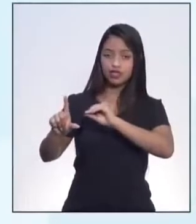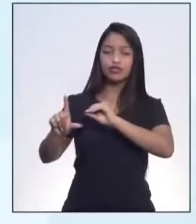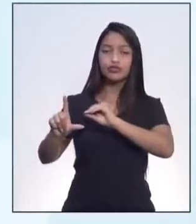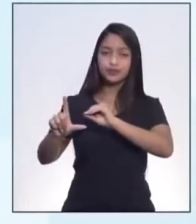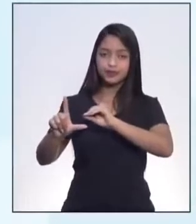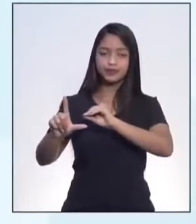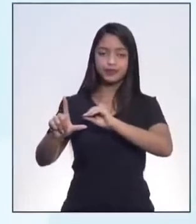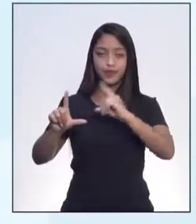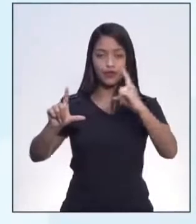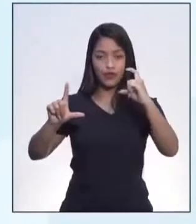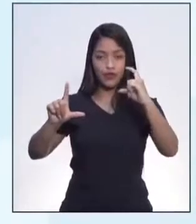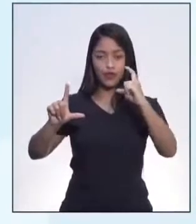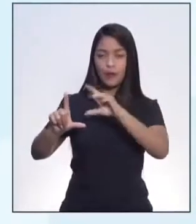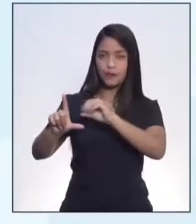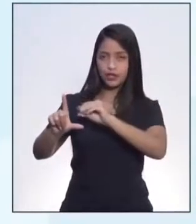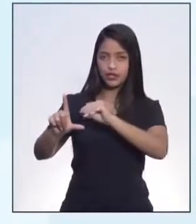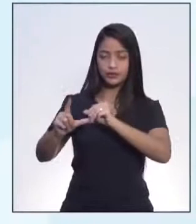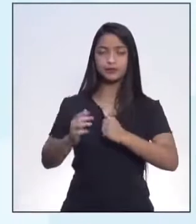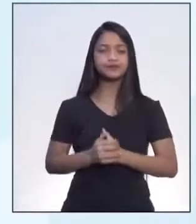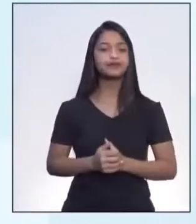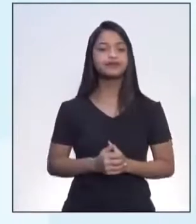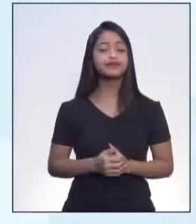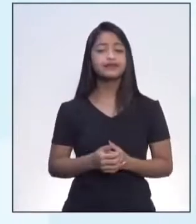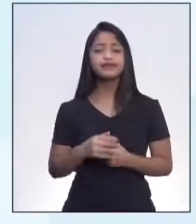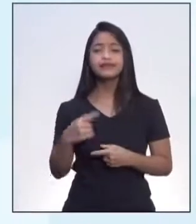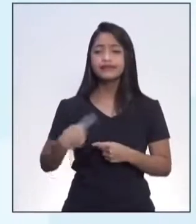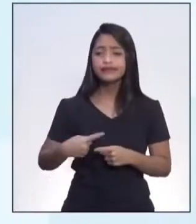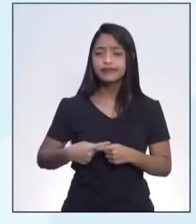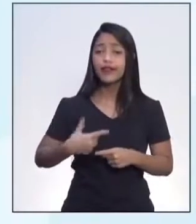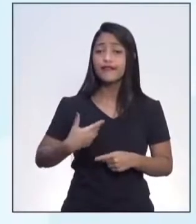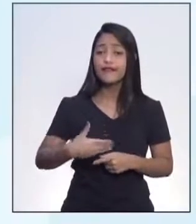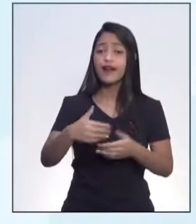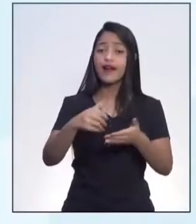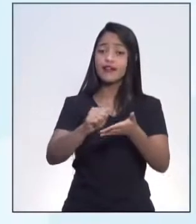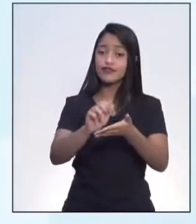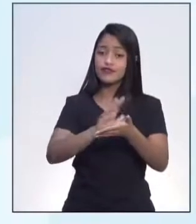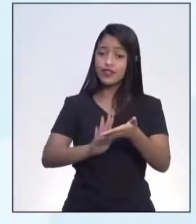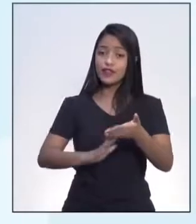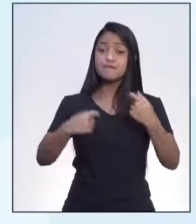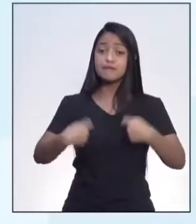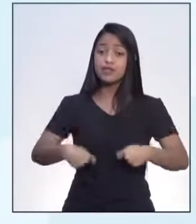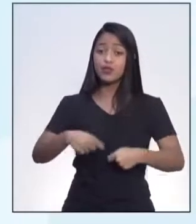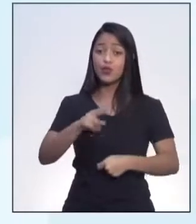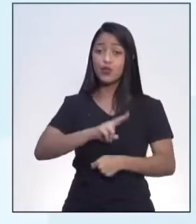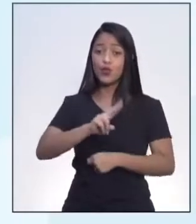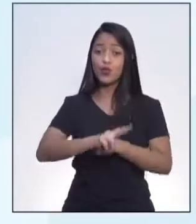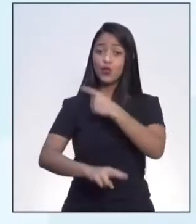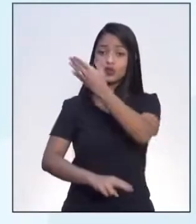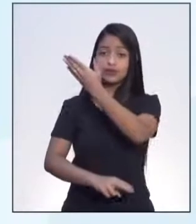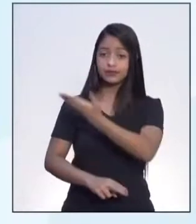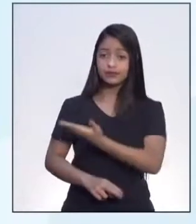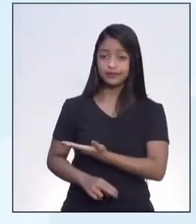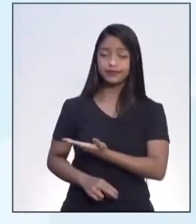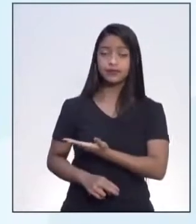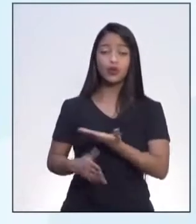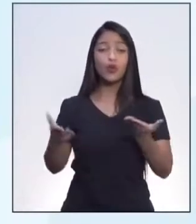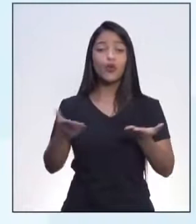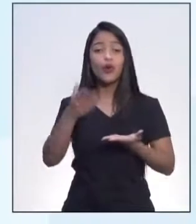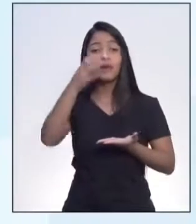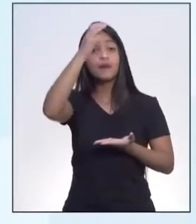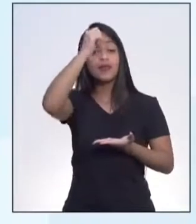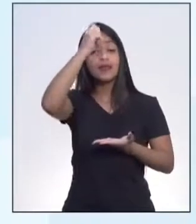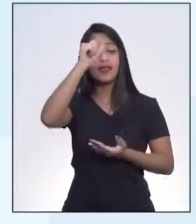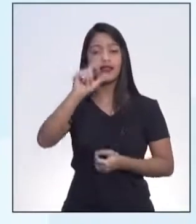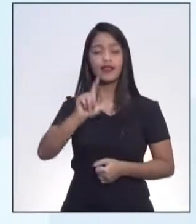a tela, porque nós vamos usar nos exercícios, nos próximos exercícios. Esses são os link words da aula de hoje, ok?